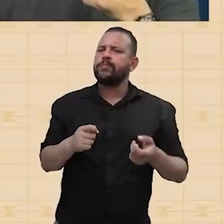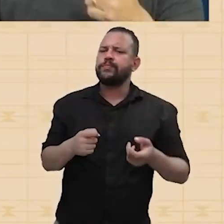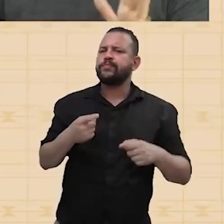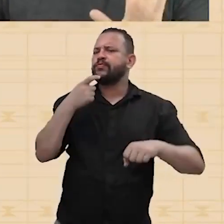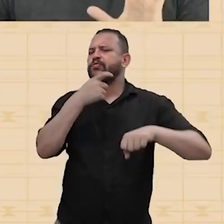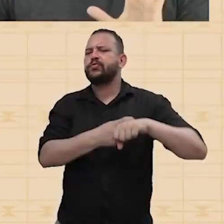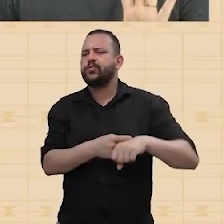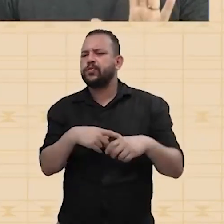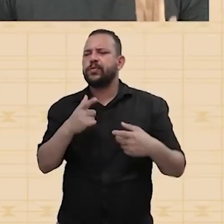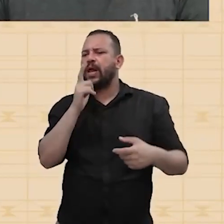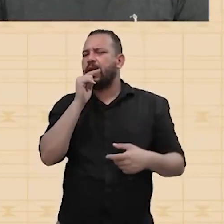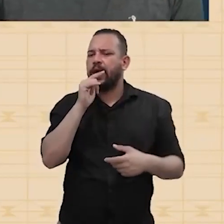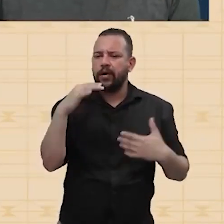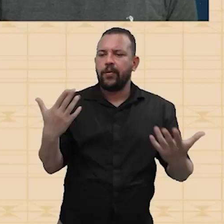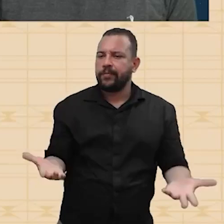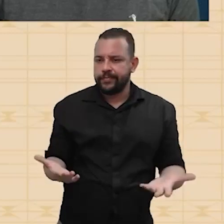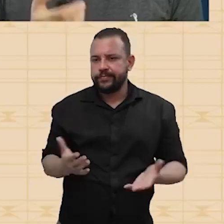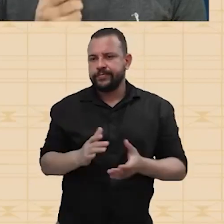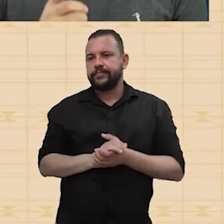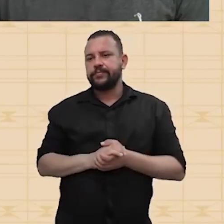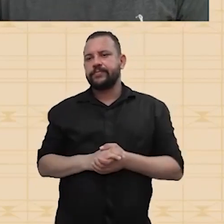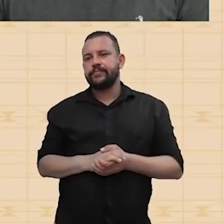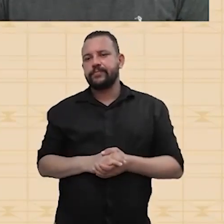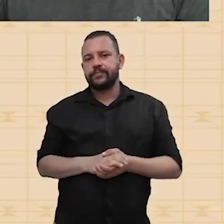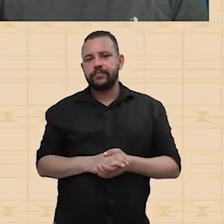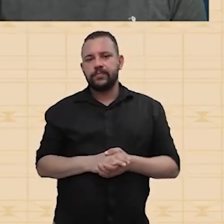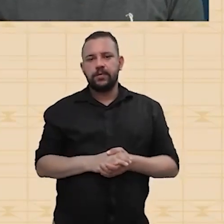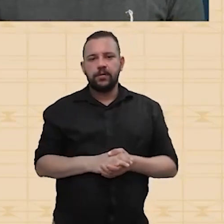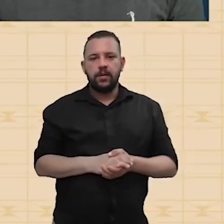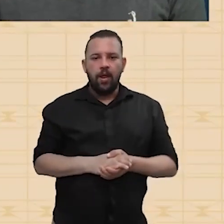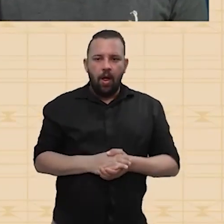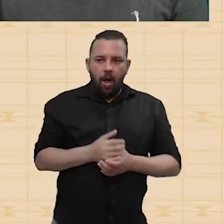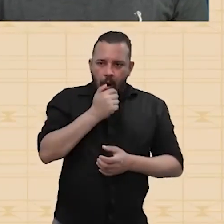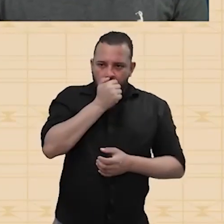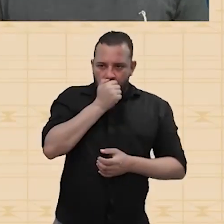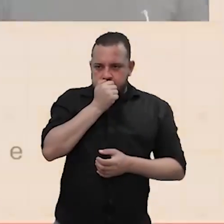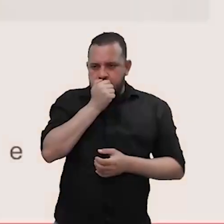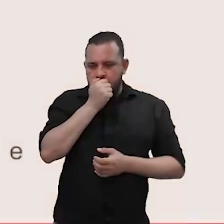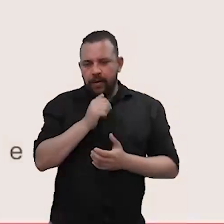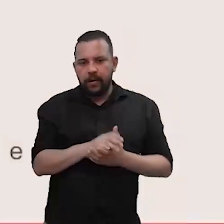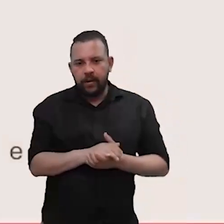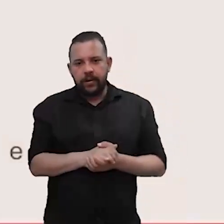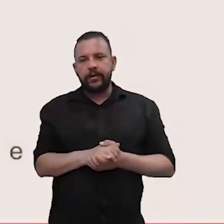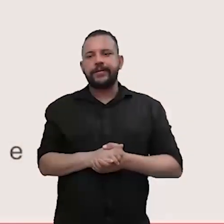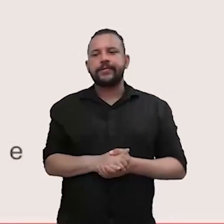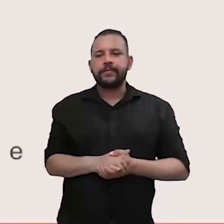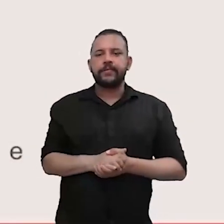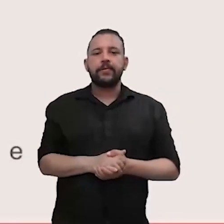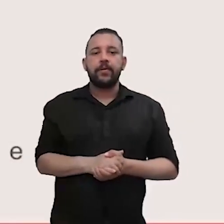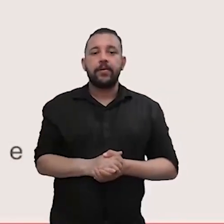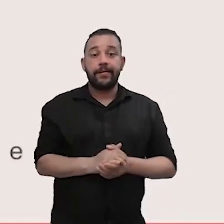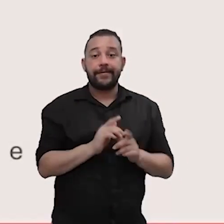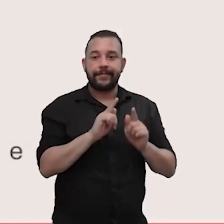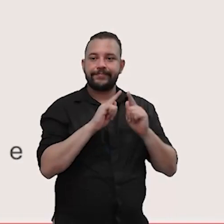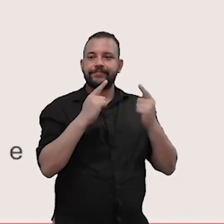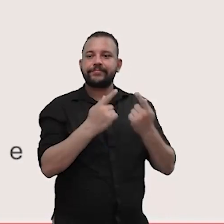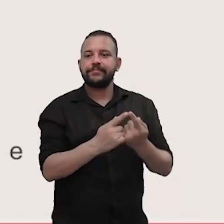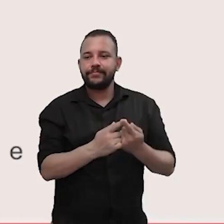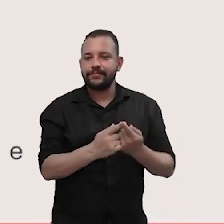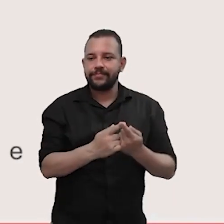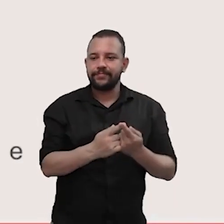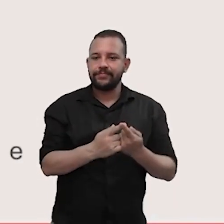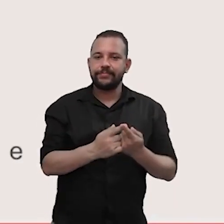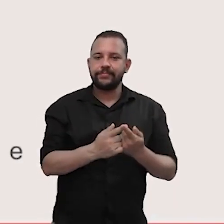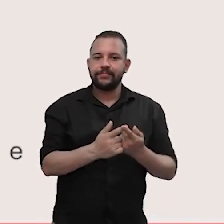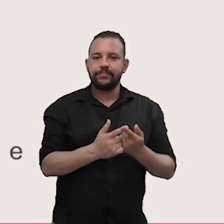tudo bem? Então tá aí. Vamos passar aqui. Então nós temos aqui, ó, no grupo 1, e eu coloquei aqui